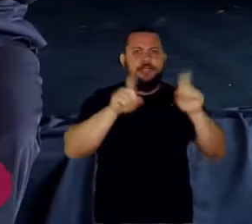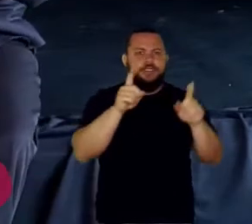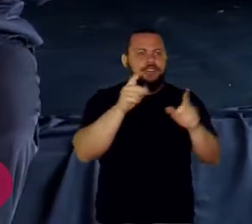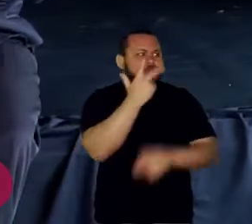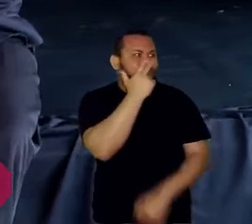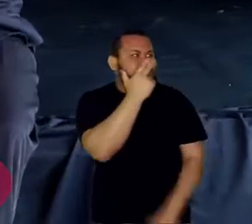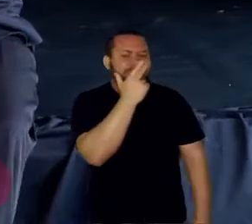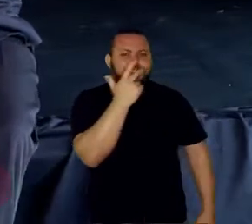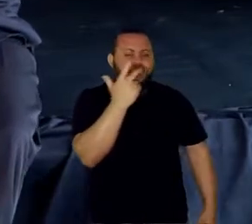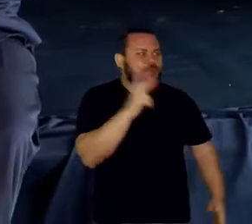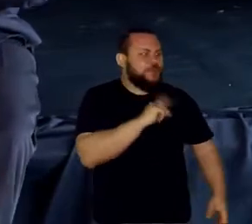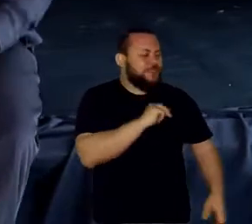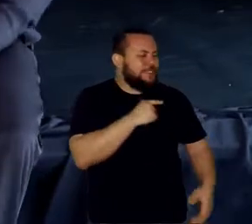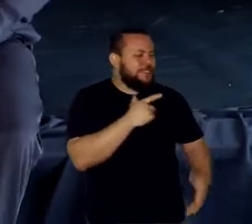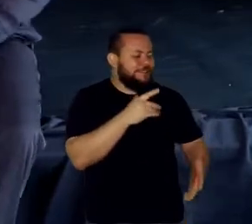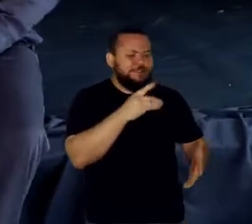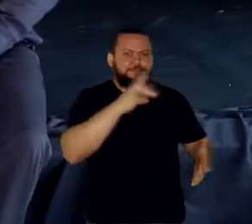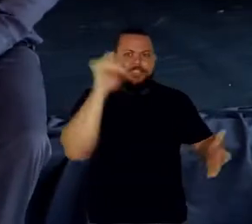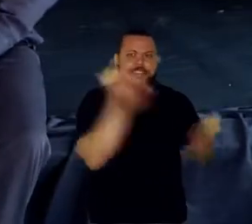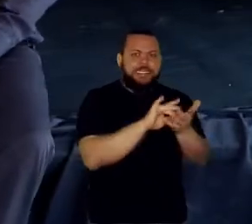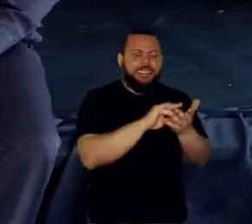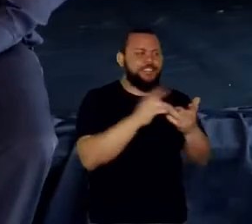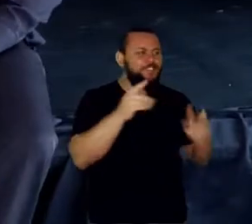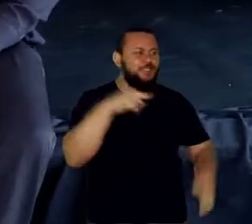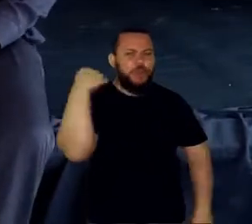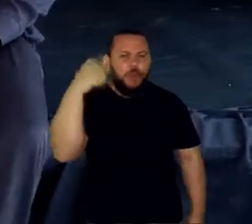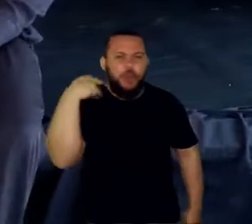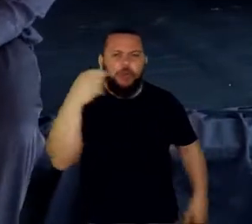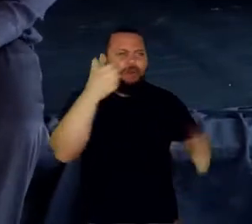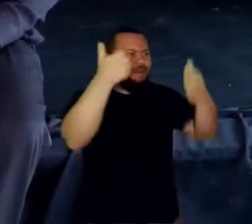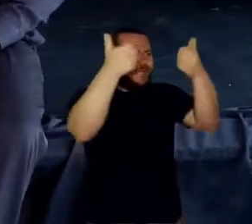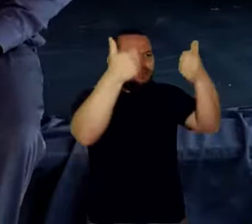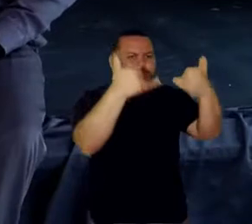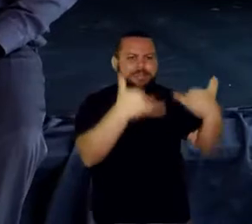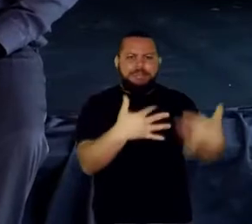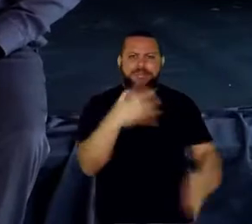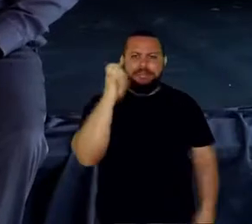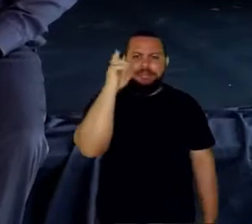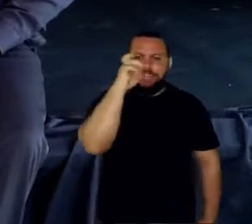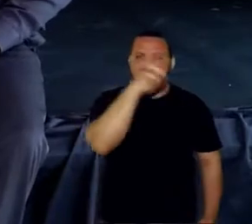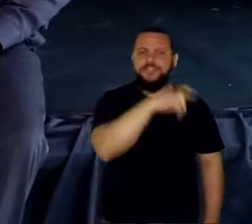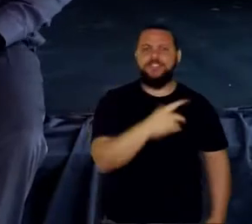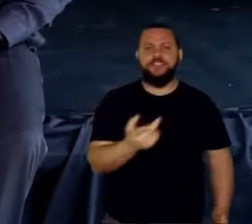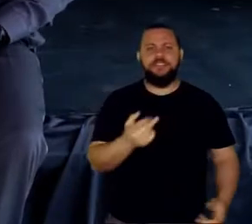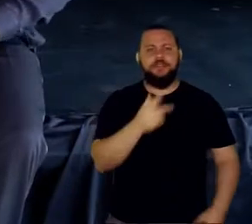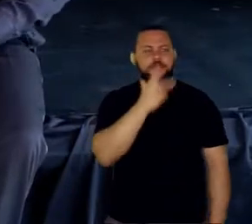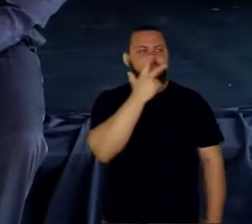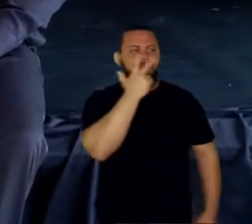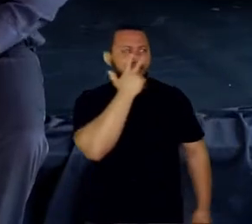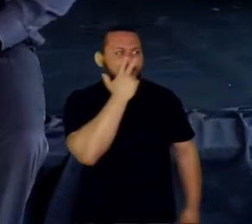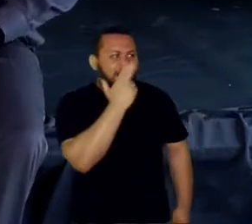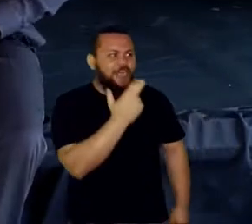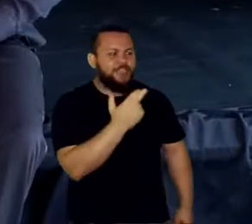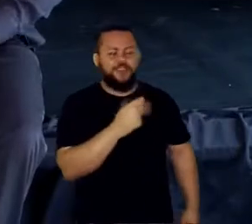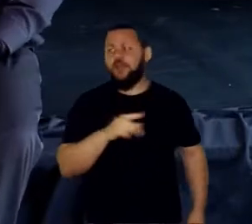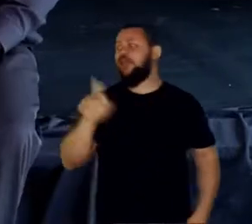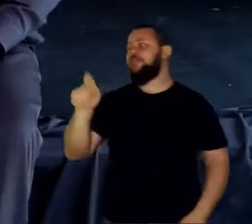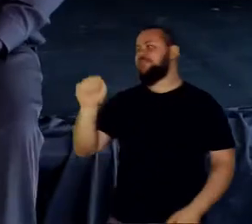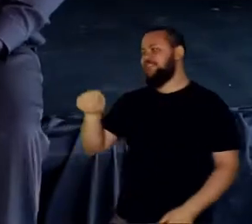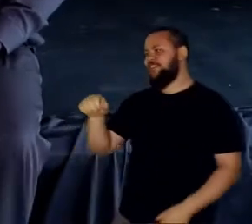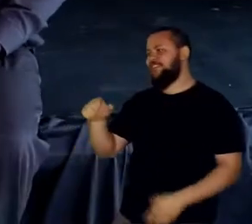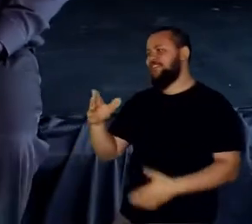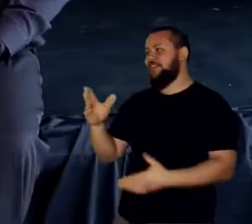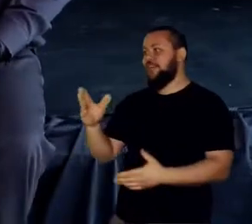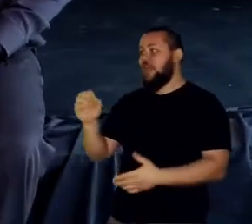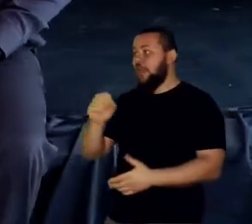louca, assim, né? É difícil de explicar ainda. Sim. Mas eu acho que... É uma nova experiência, né, que a gente